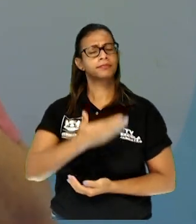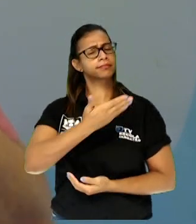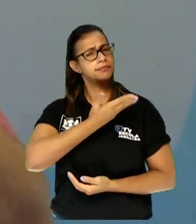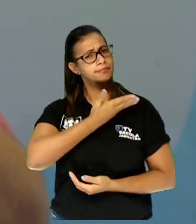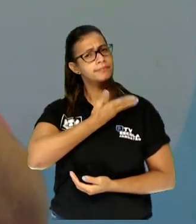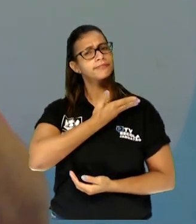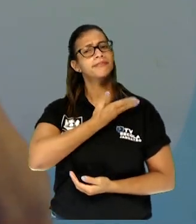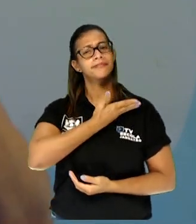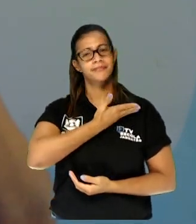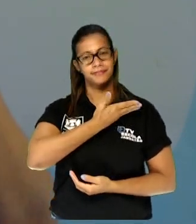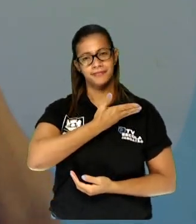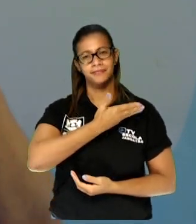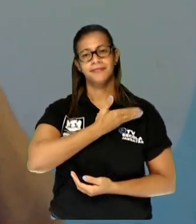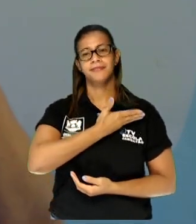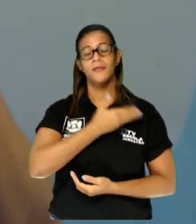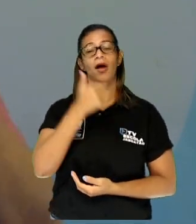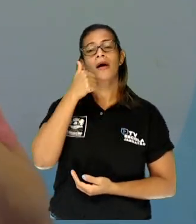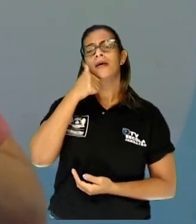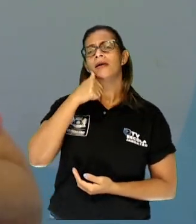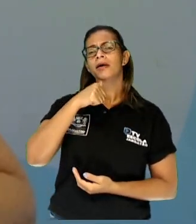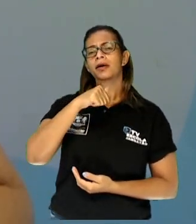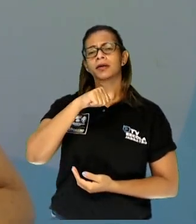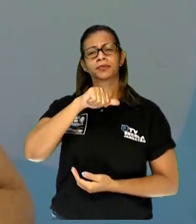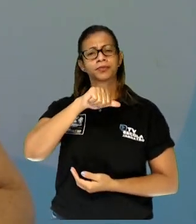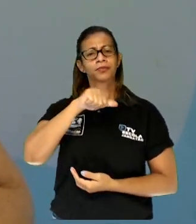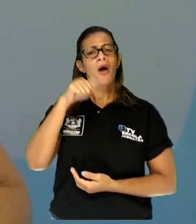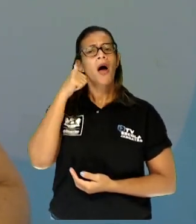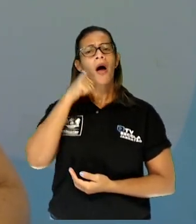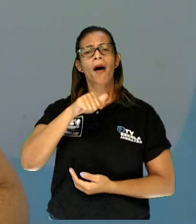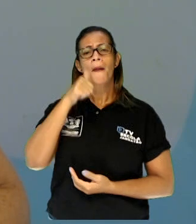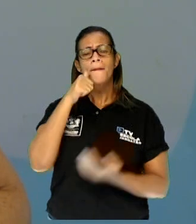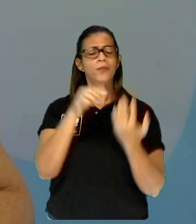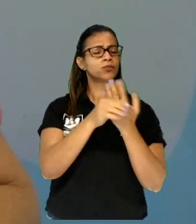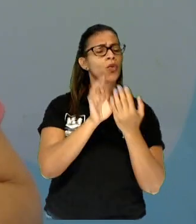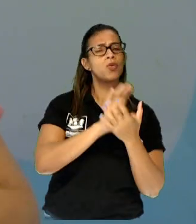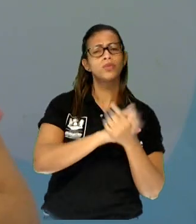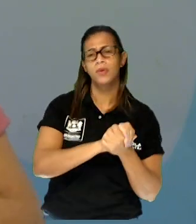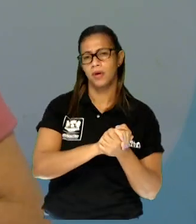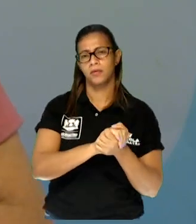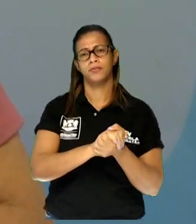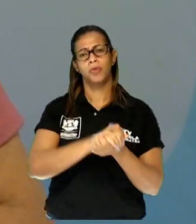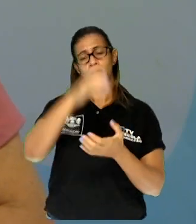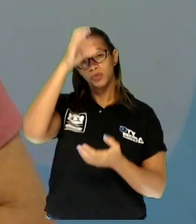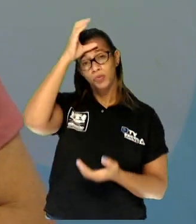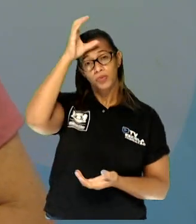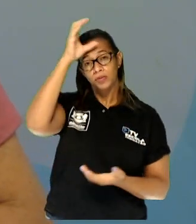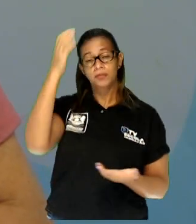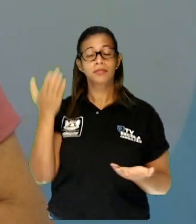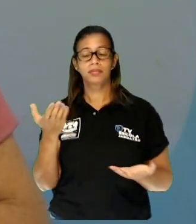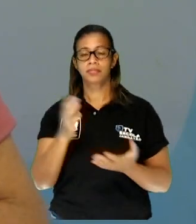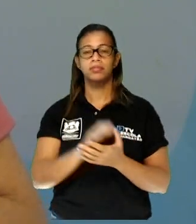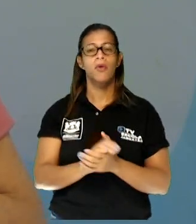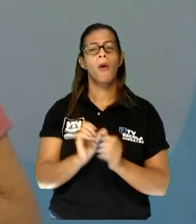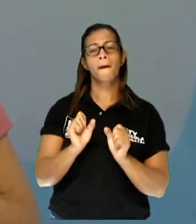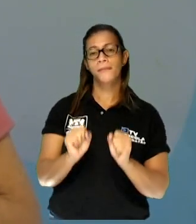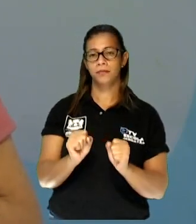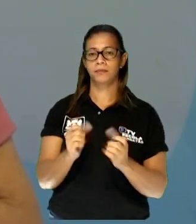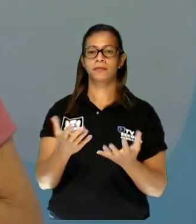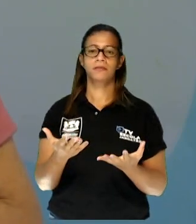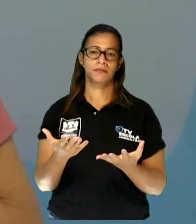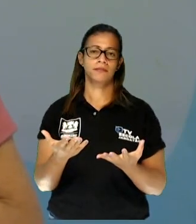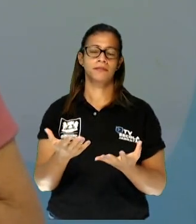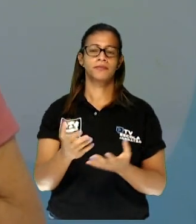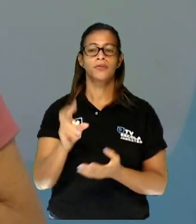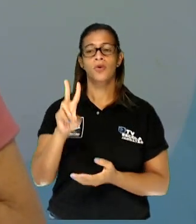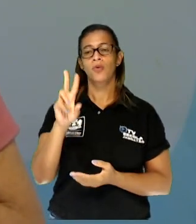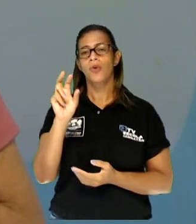amiga, a mulher do tio. Pode ser o pai, o avô, mas pode também